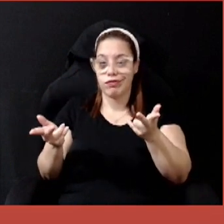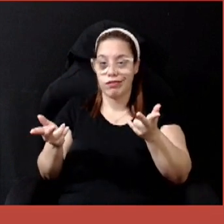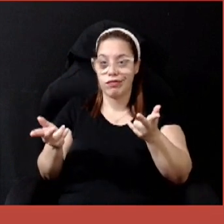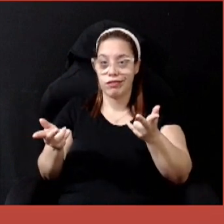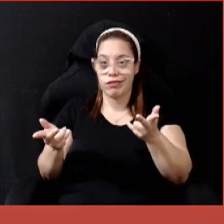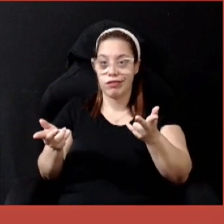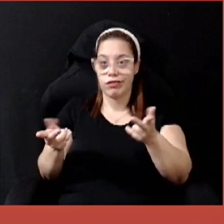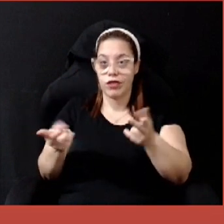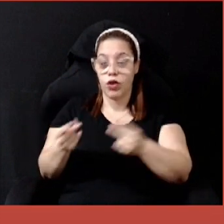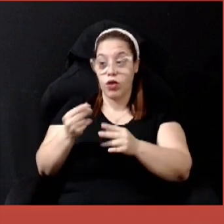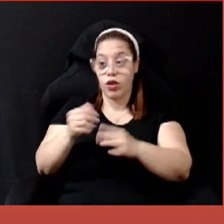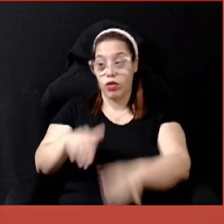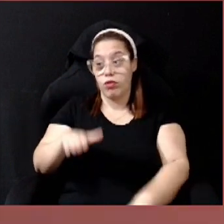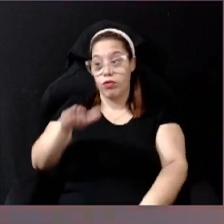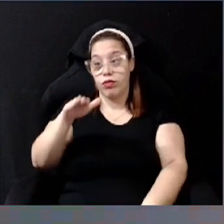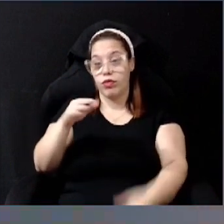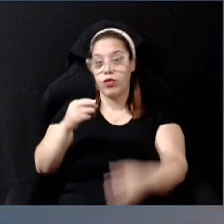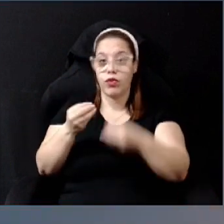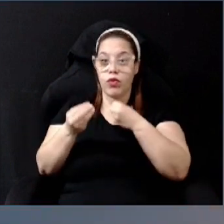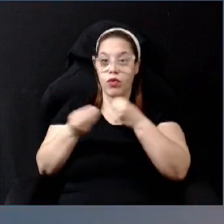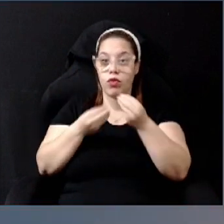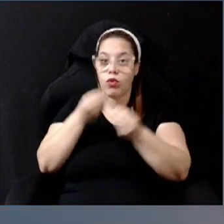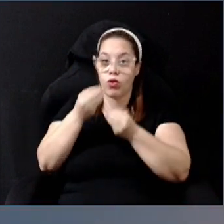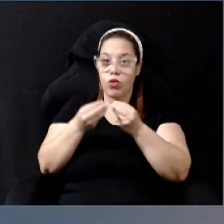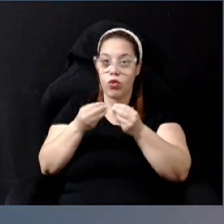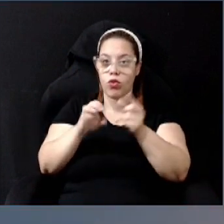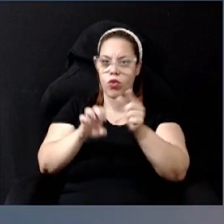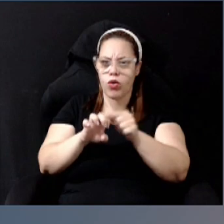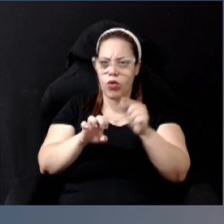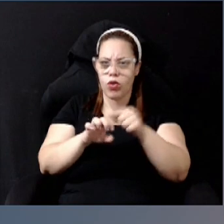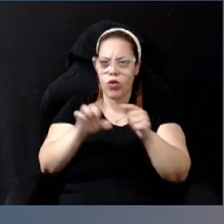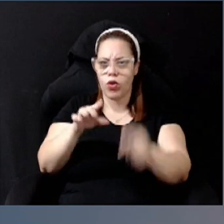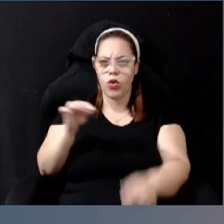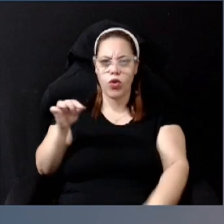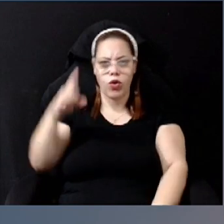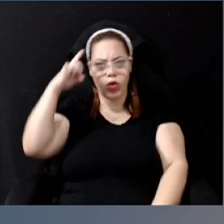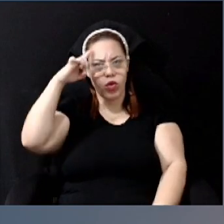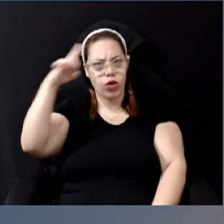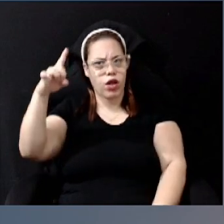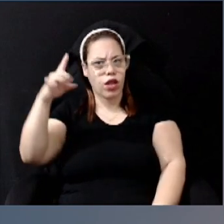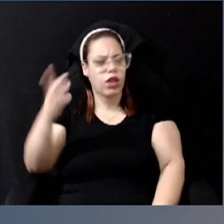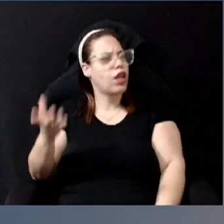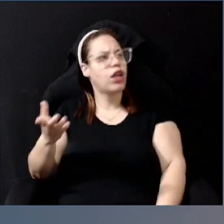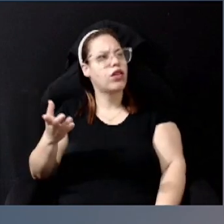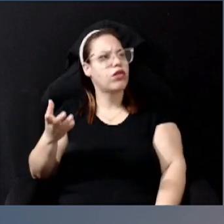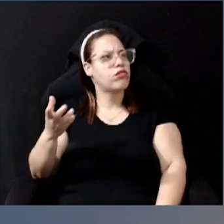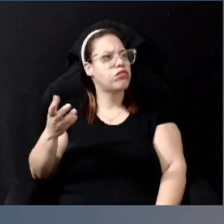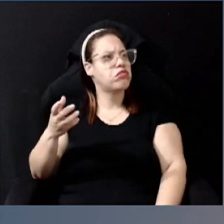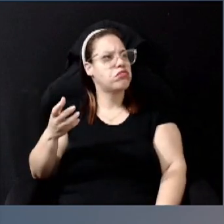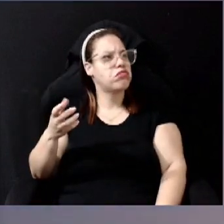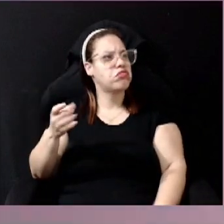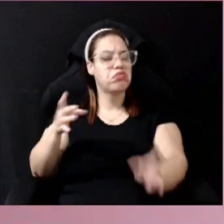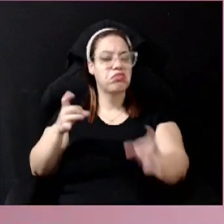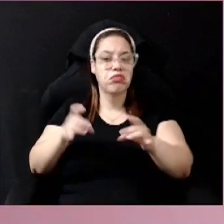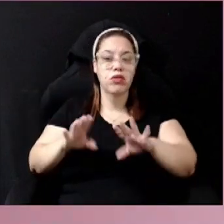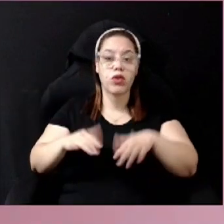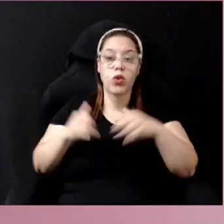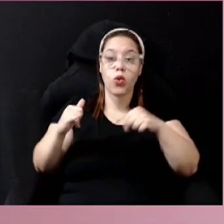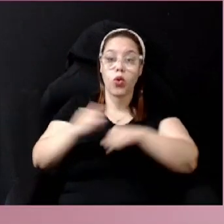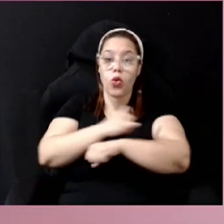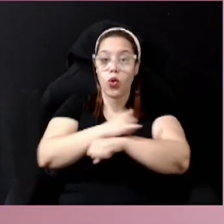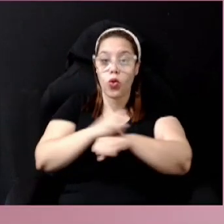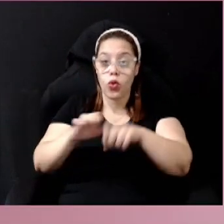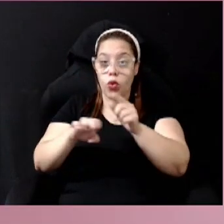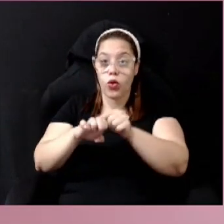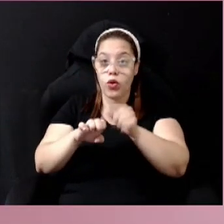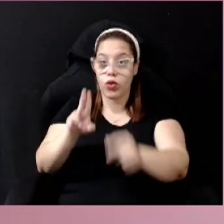maior. Como estratégia de negócio, fora essas datas sazonais, quais são as estratégias que a empresária usa para também manter o